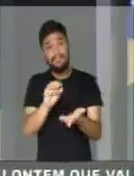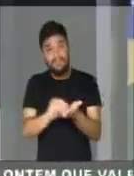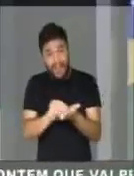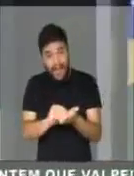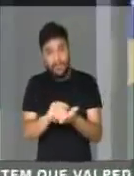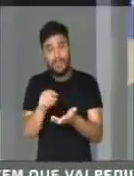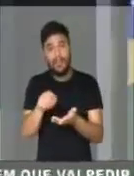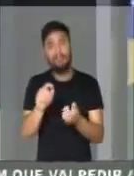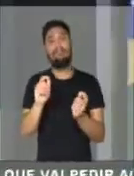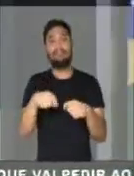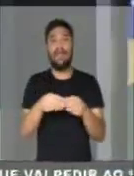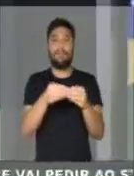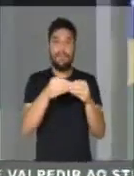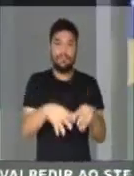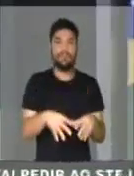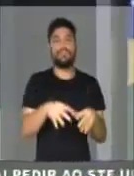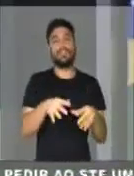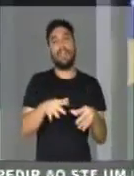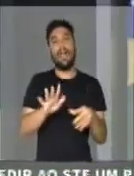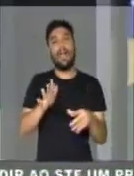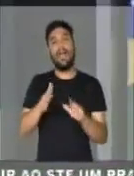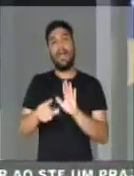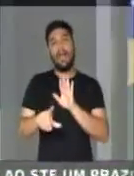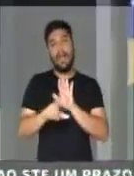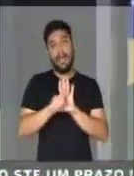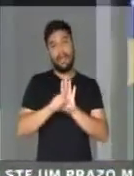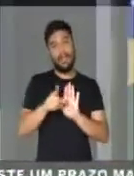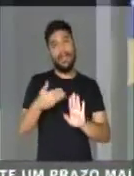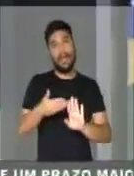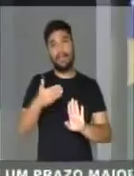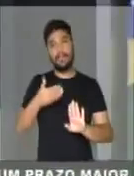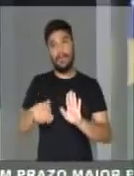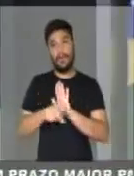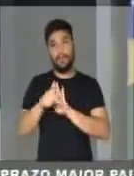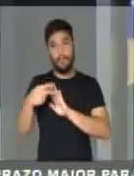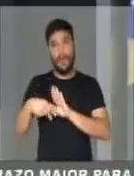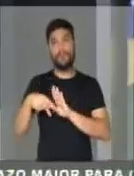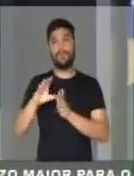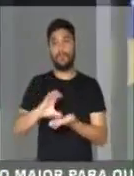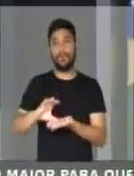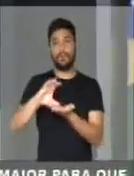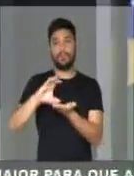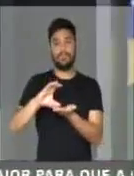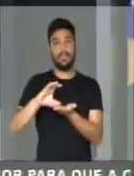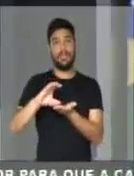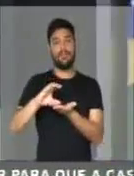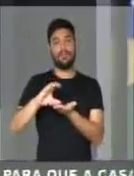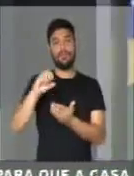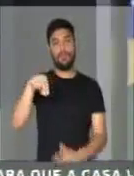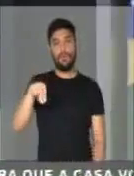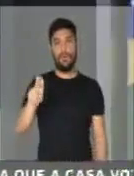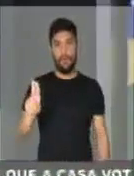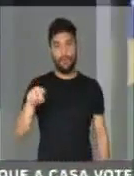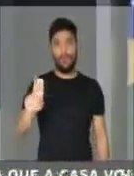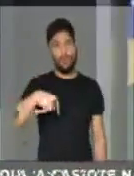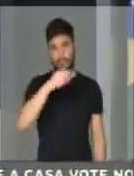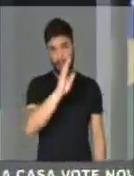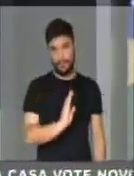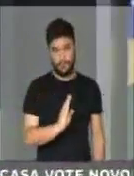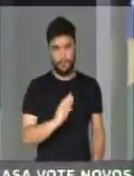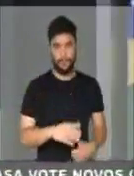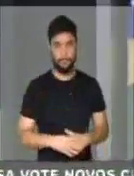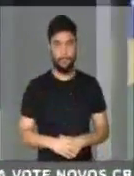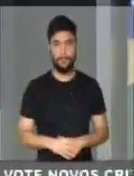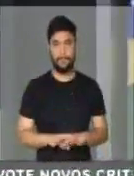viabilizar a execução imediata das resoluções sancionatórias do Conselho de Segurança Nacional das Nações Unidas no